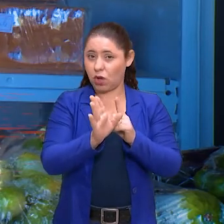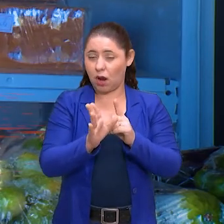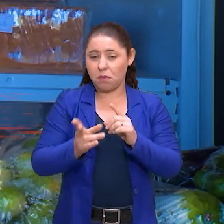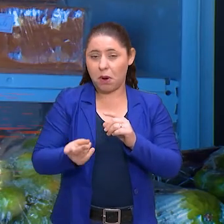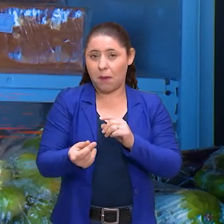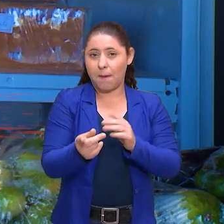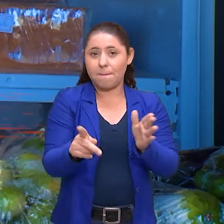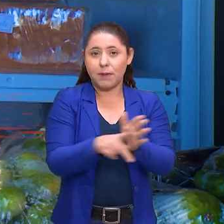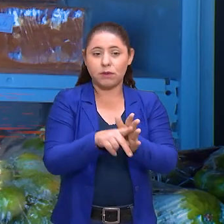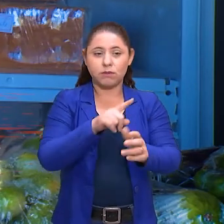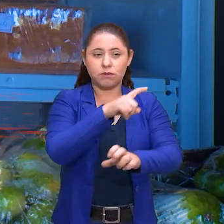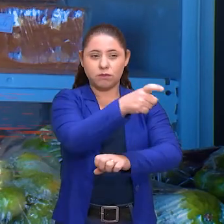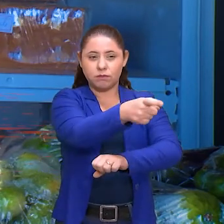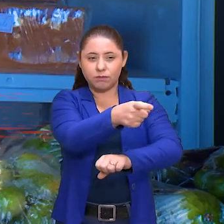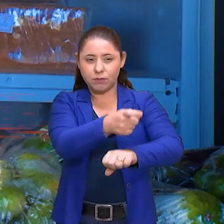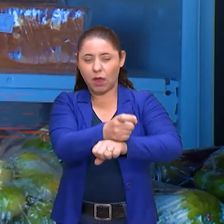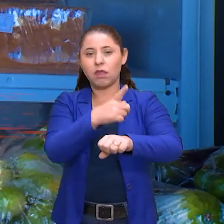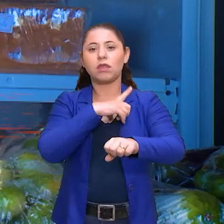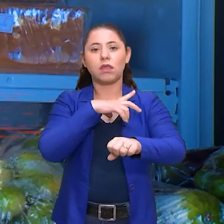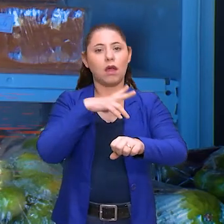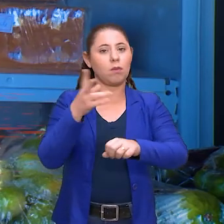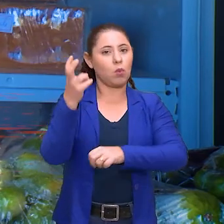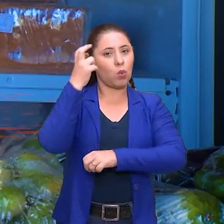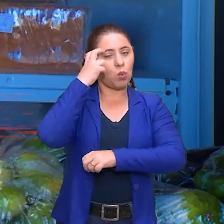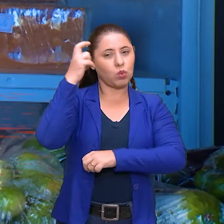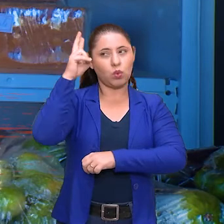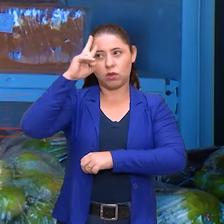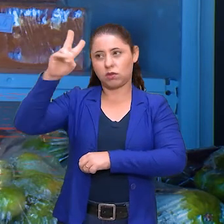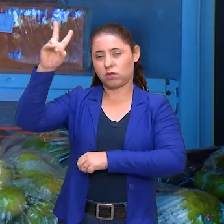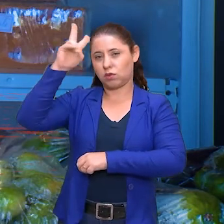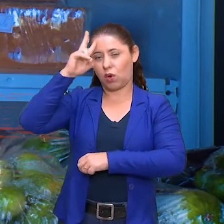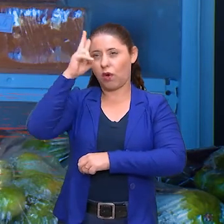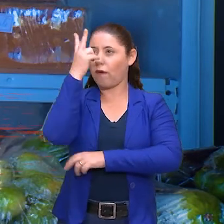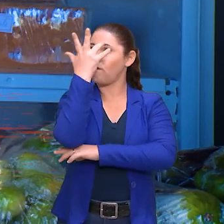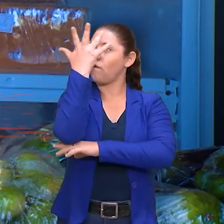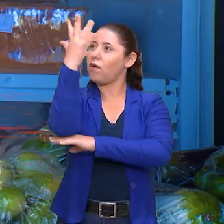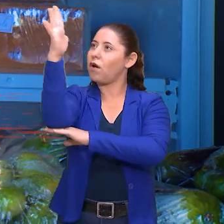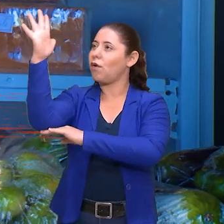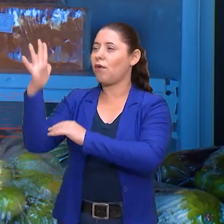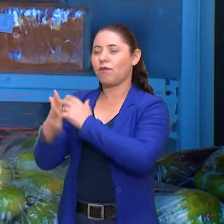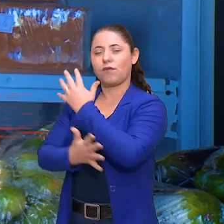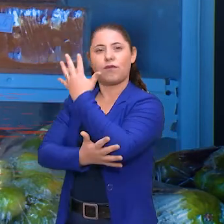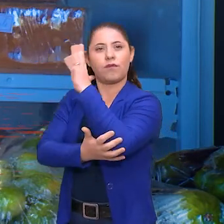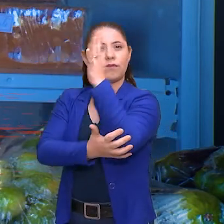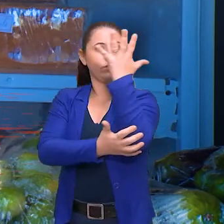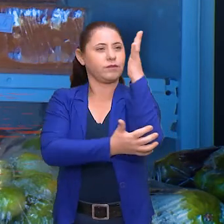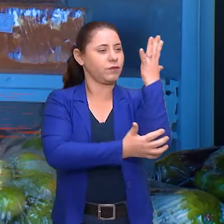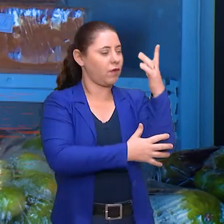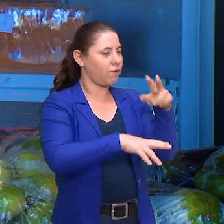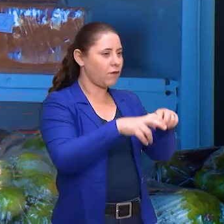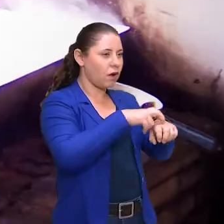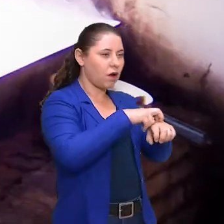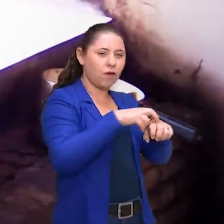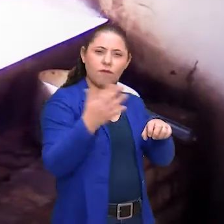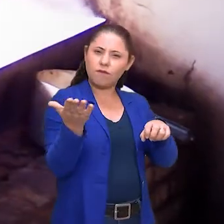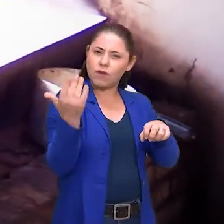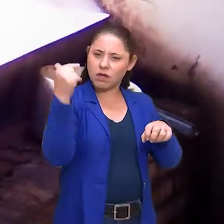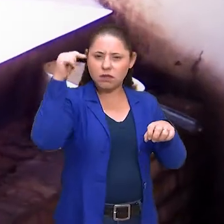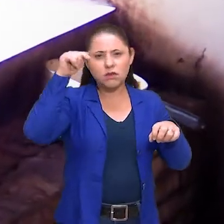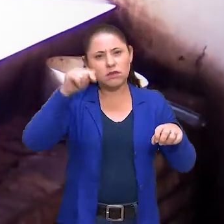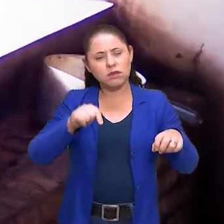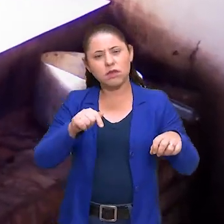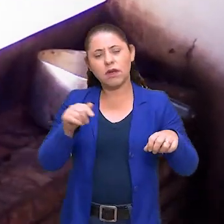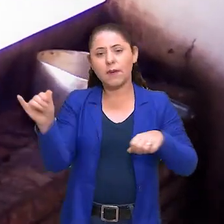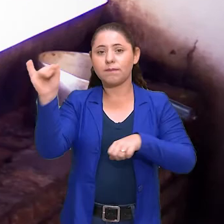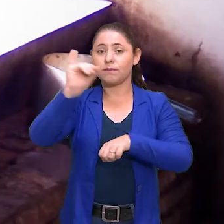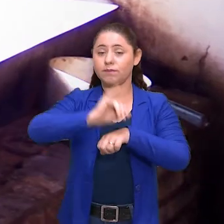tradicional, comunidade quilombola, temos histórias, temos cultura, temos o verde, né, a natureza aqui. Você pode